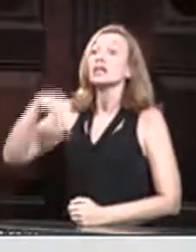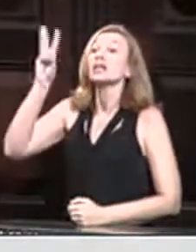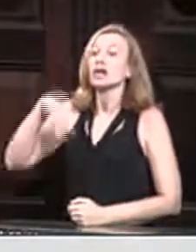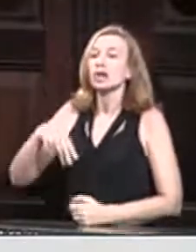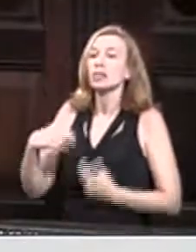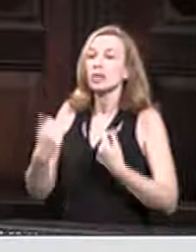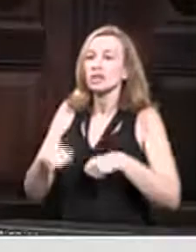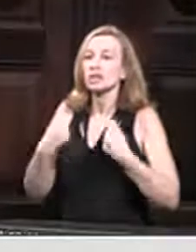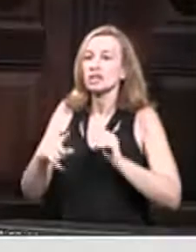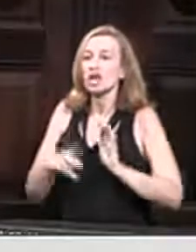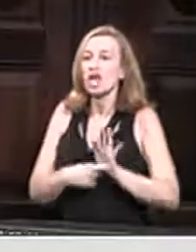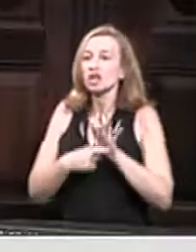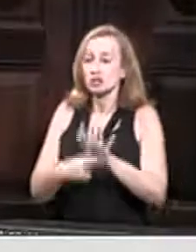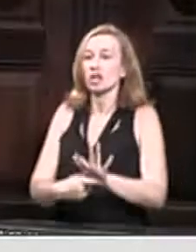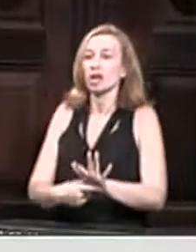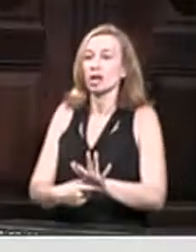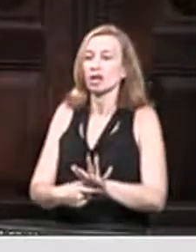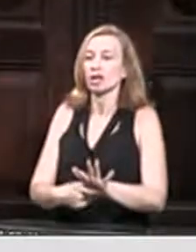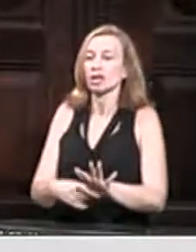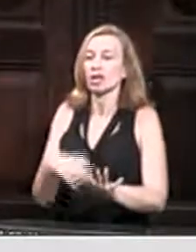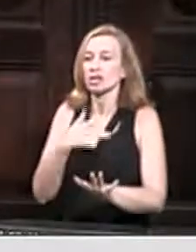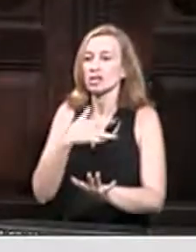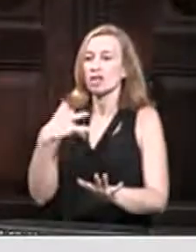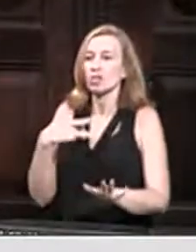em função das condições